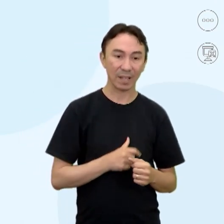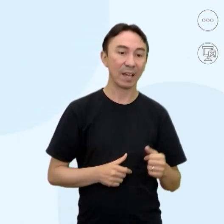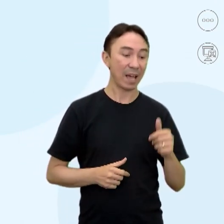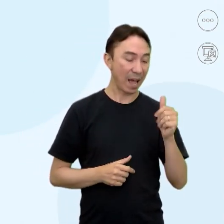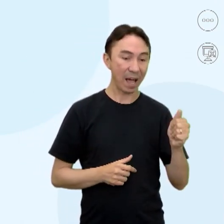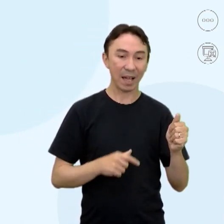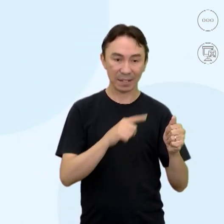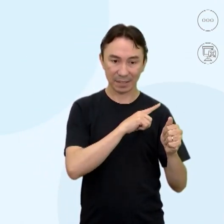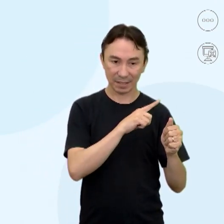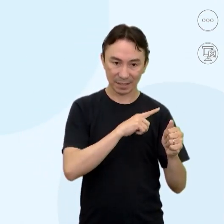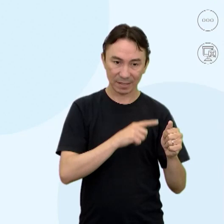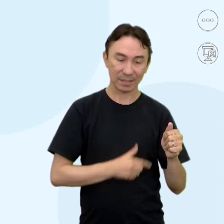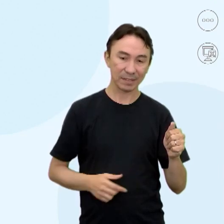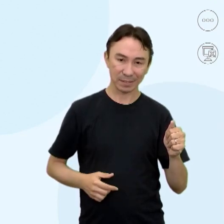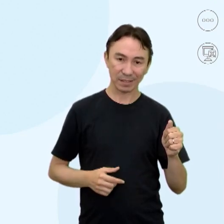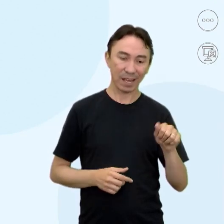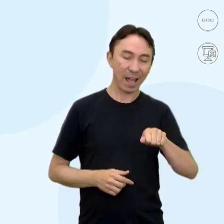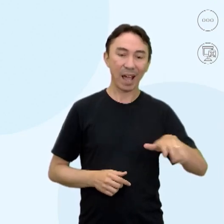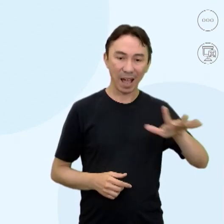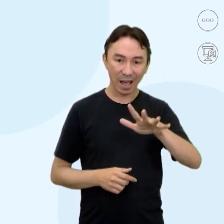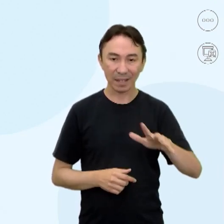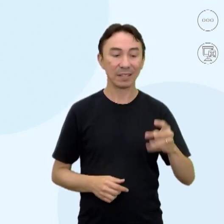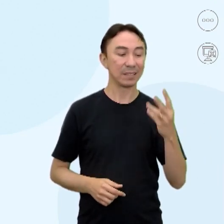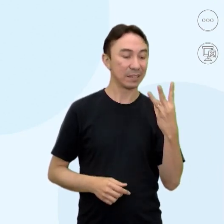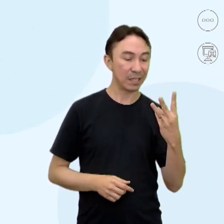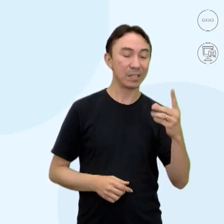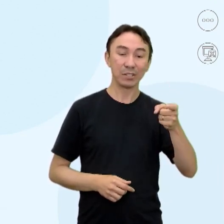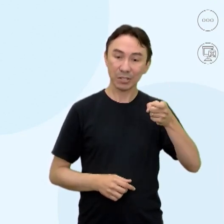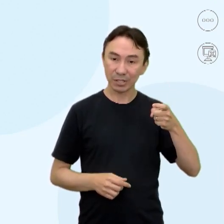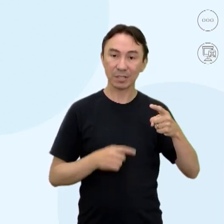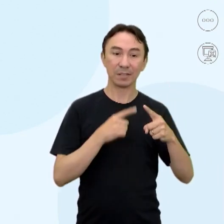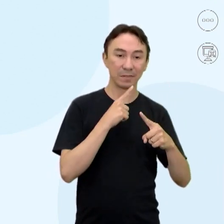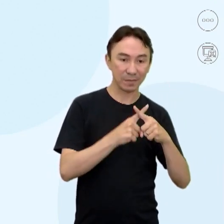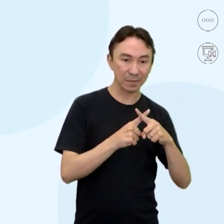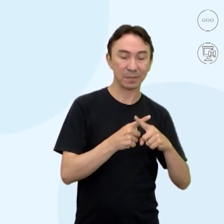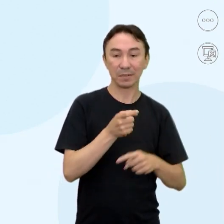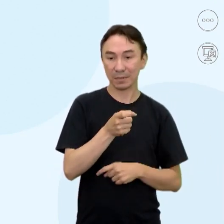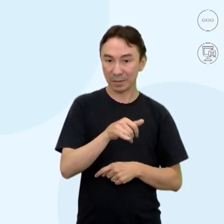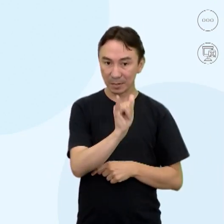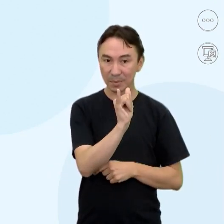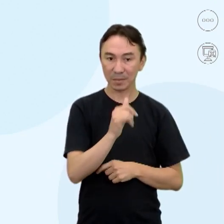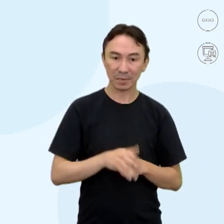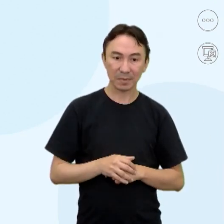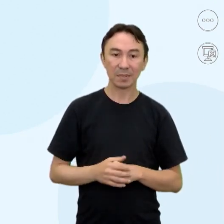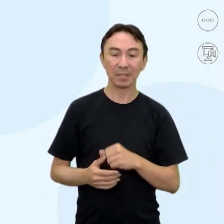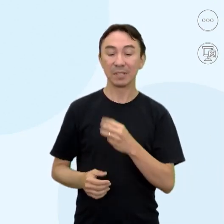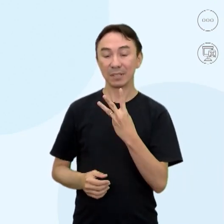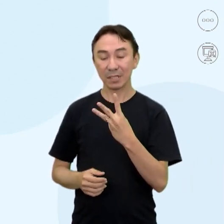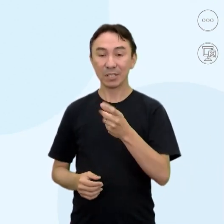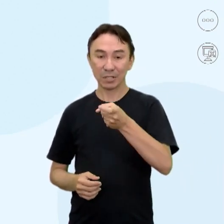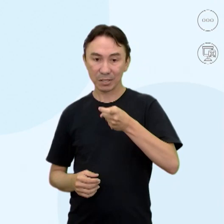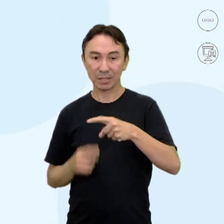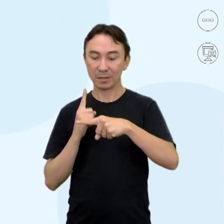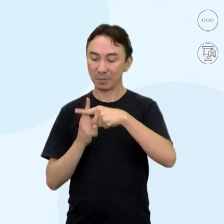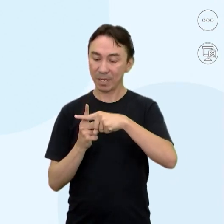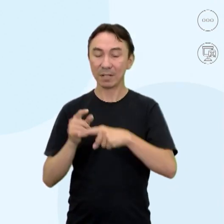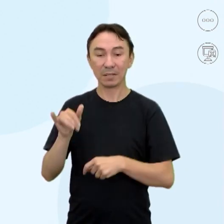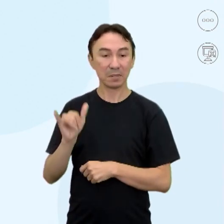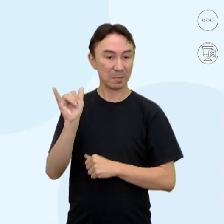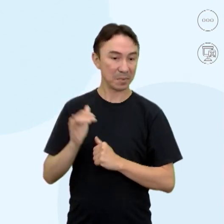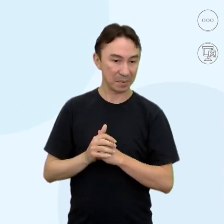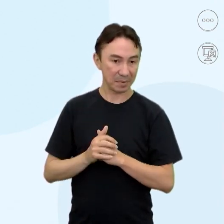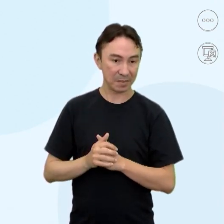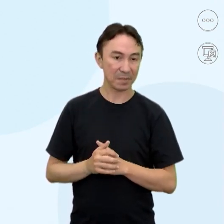área 3xy e o perímetro 3x mais y. Na letra B, 3 mais